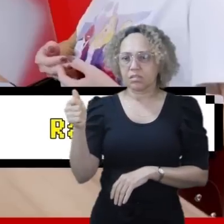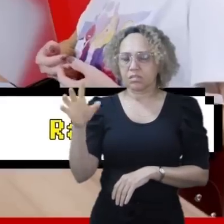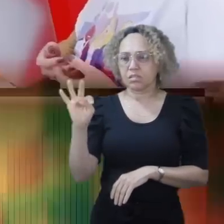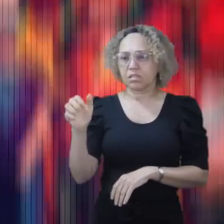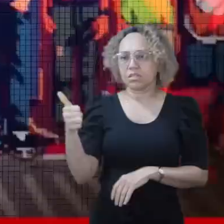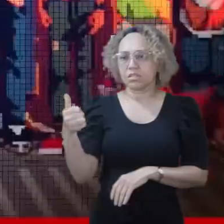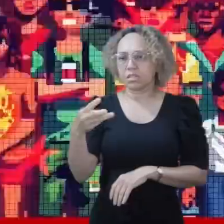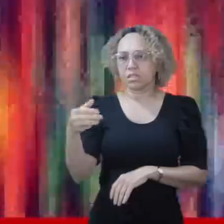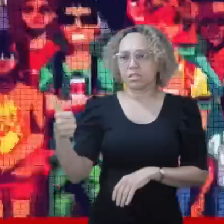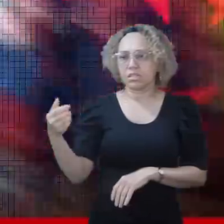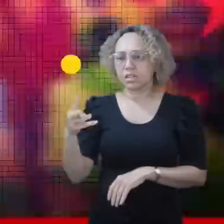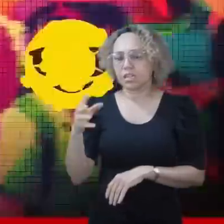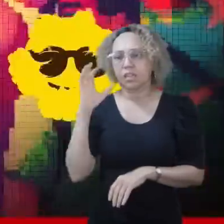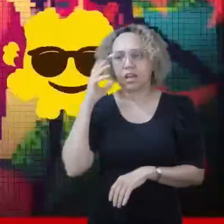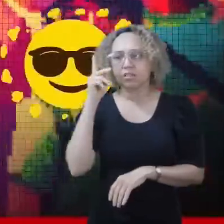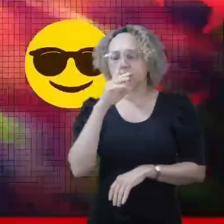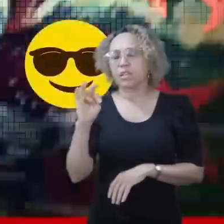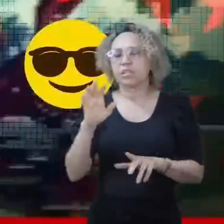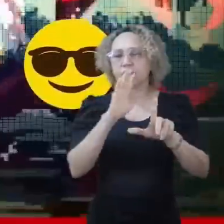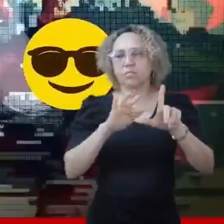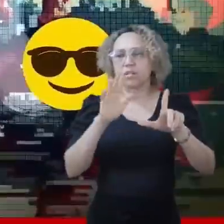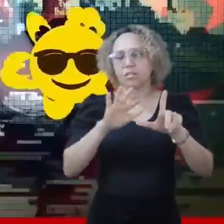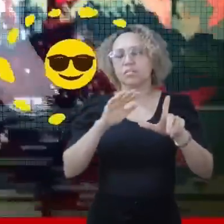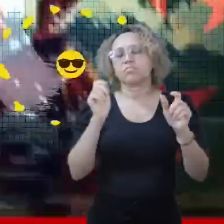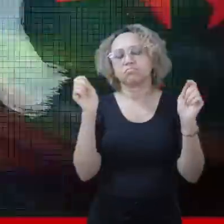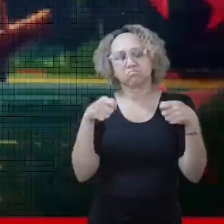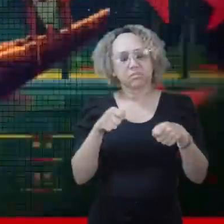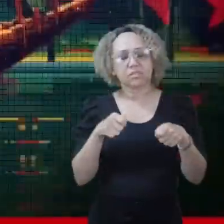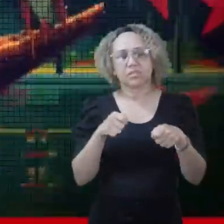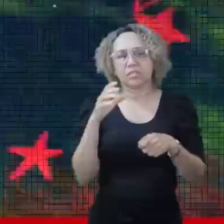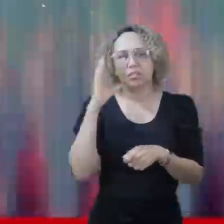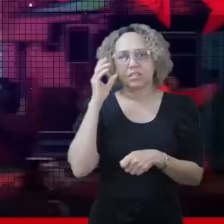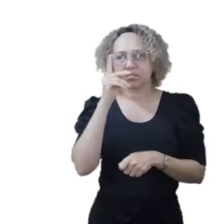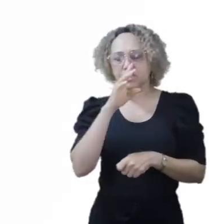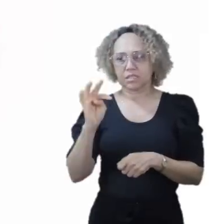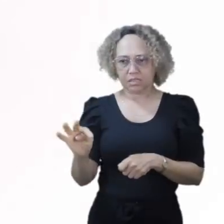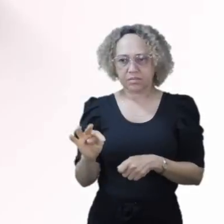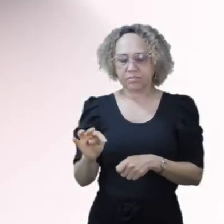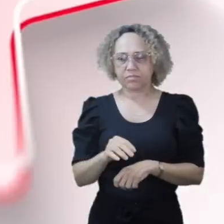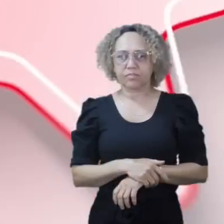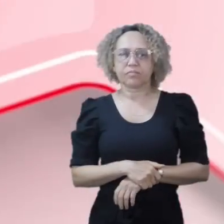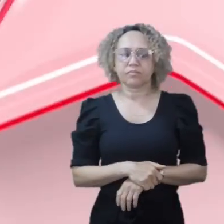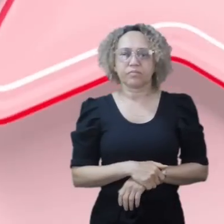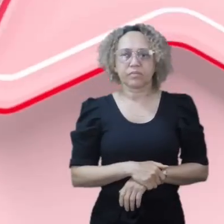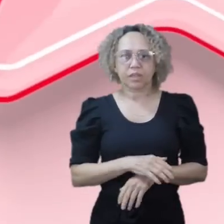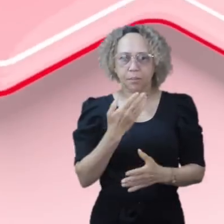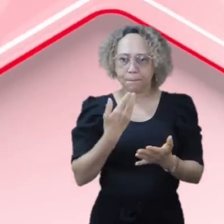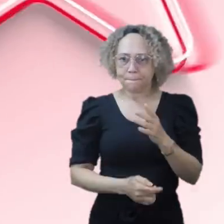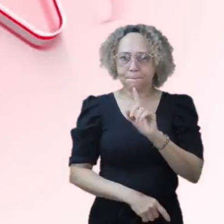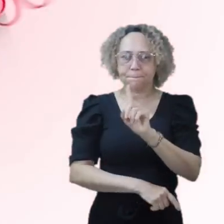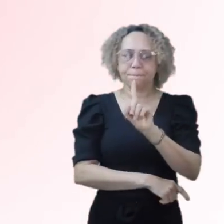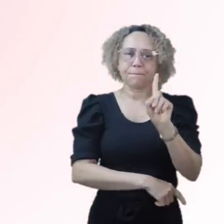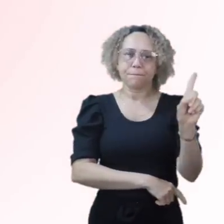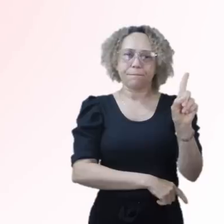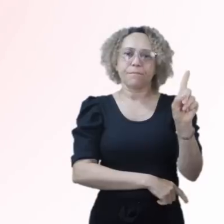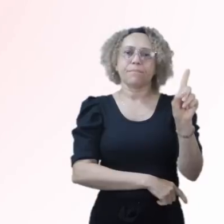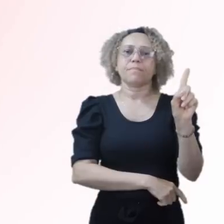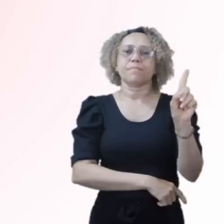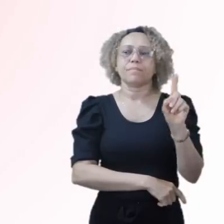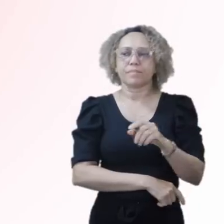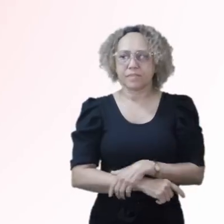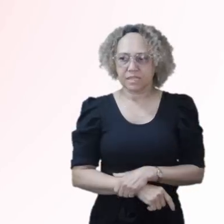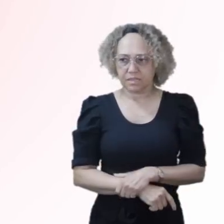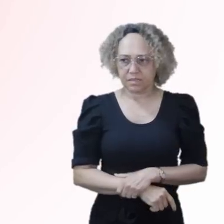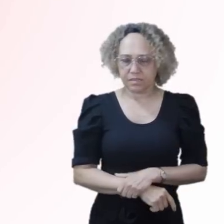Rádio PT ou nas plataformas de streaming da Rádio PT. Não dá pra perder, né?